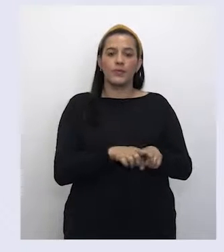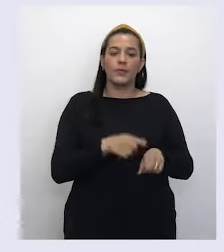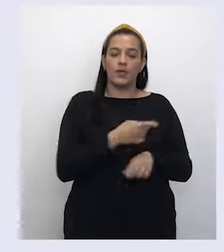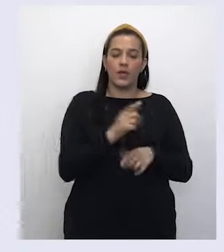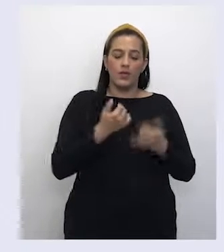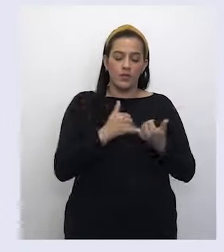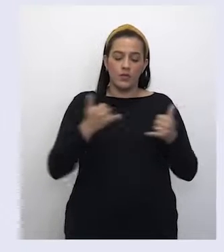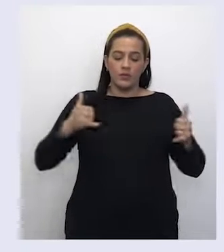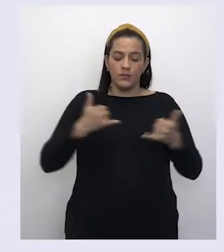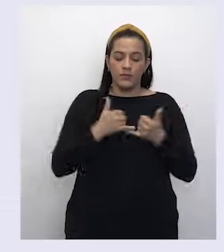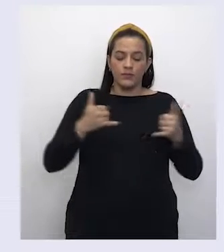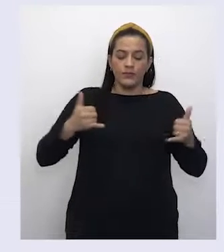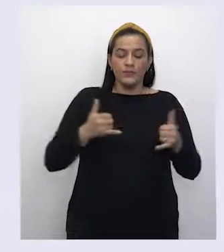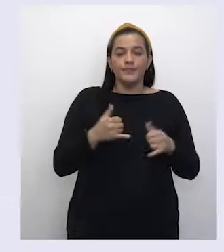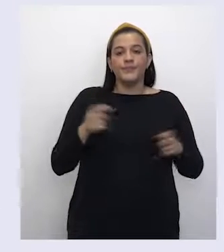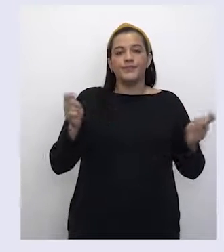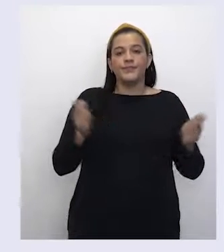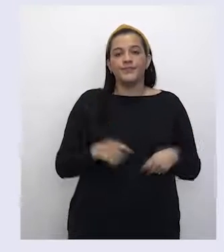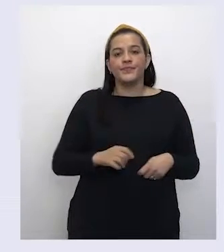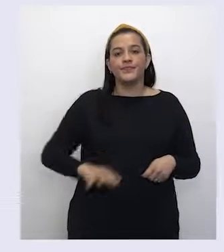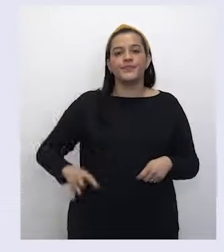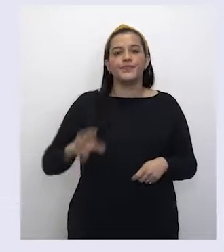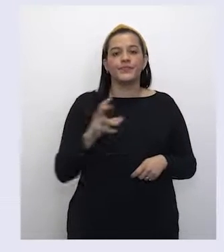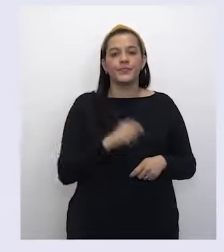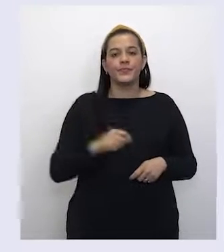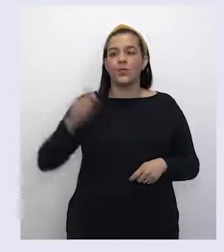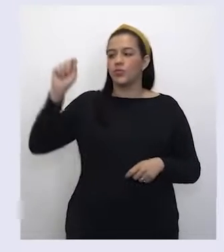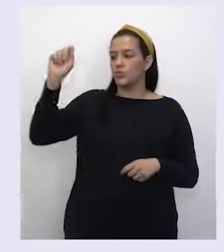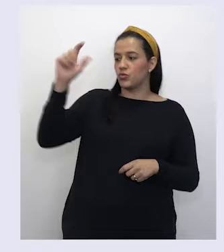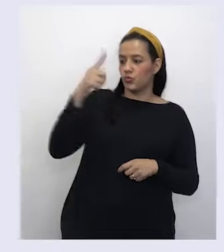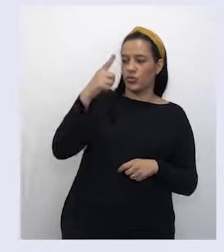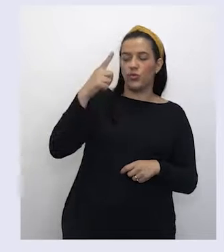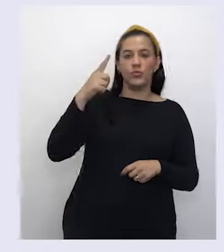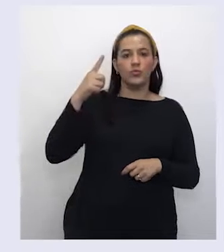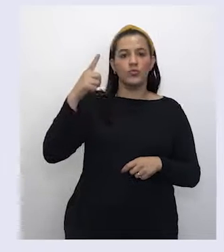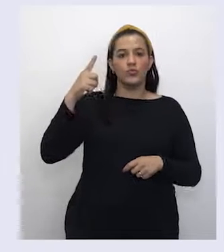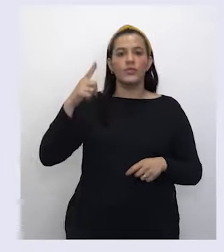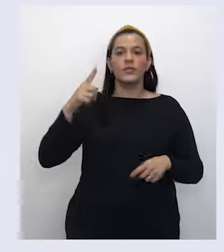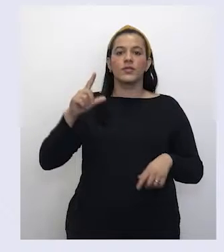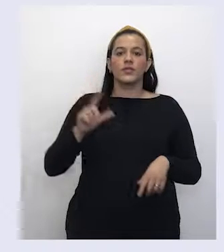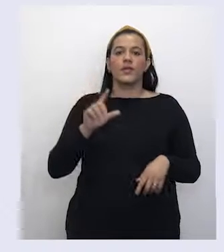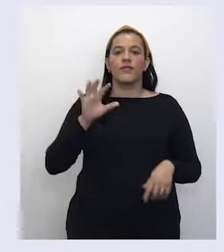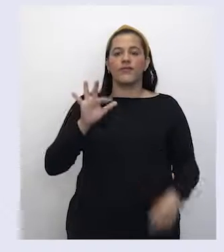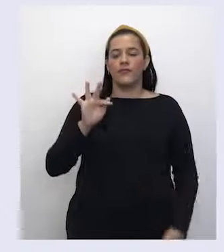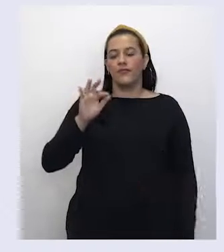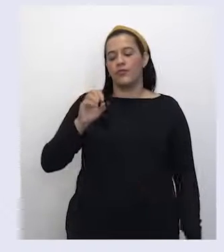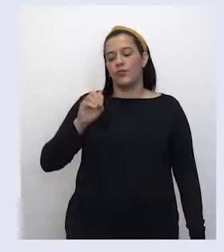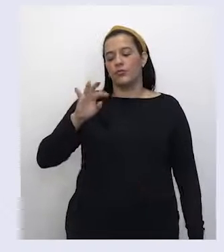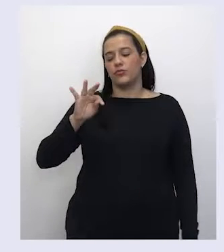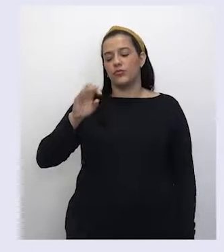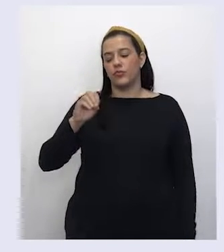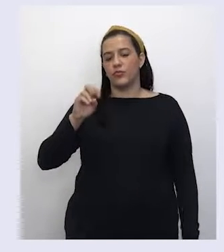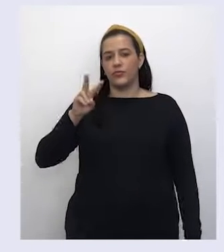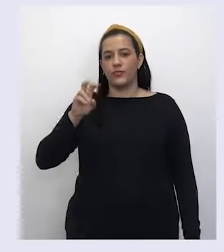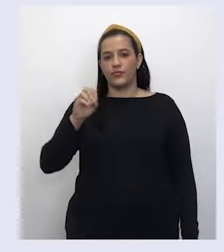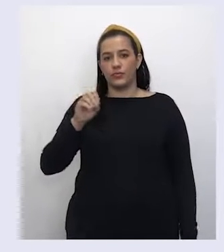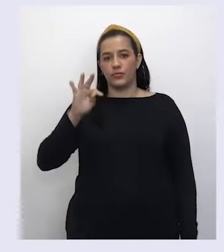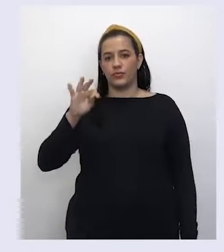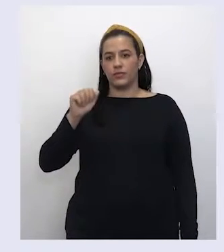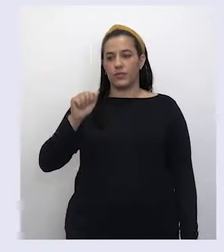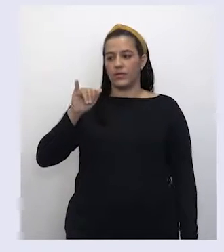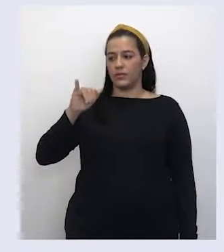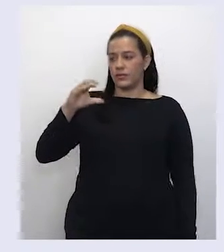energia elétrica, né, vinda do sol, a energia fotovoltaica, ela facilita, né? Ela